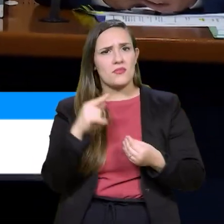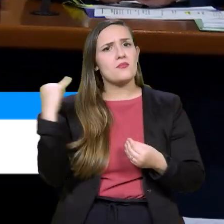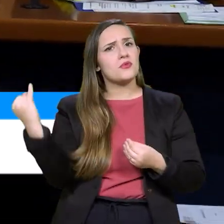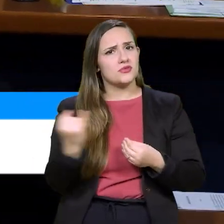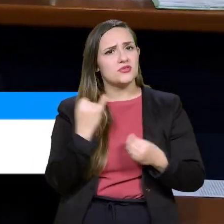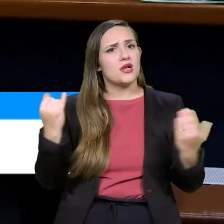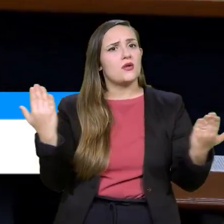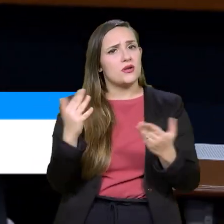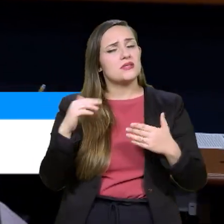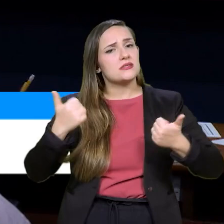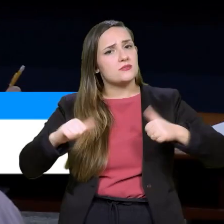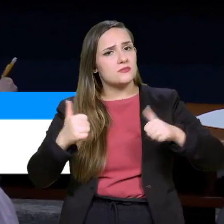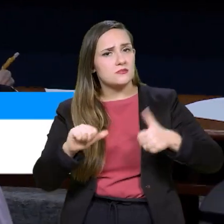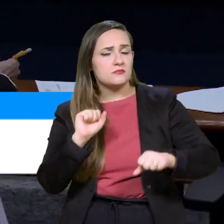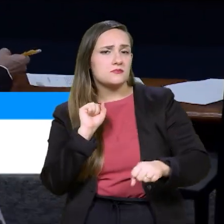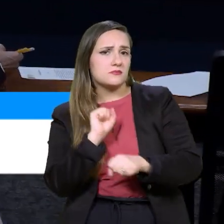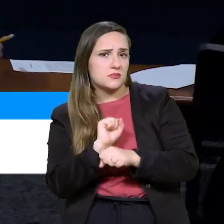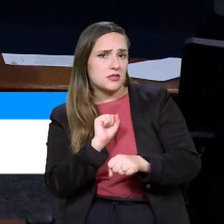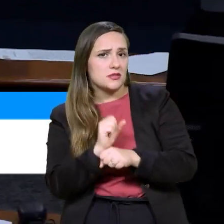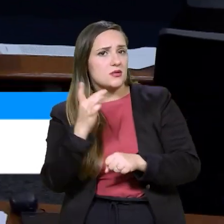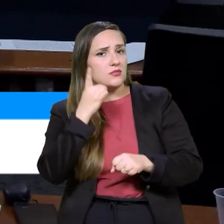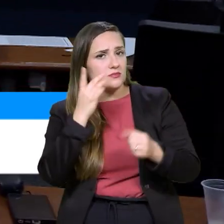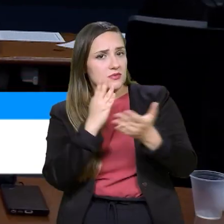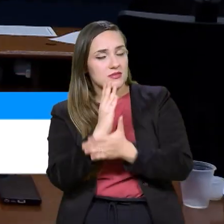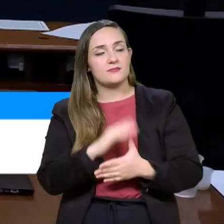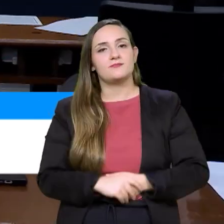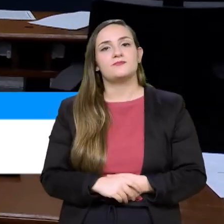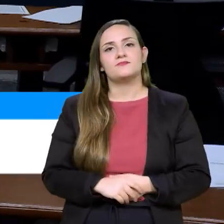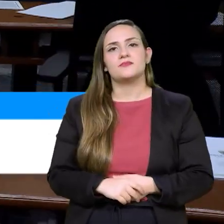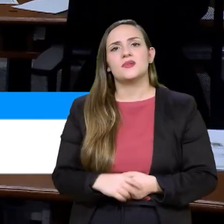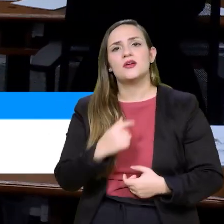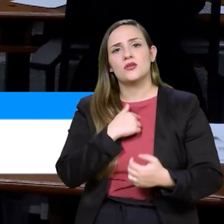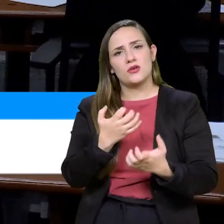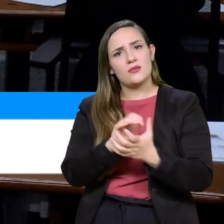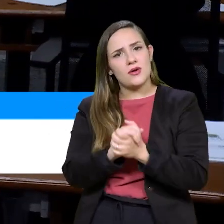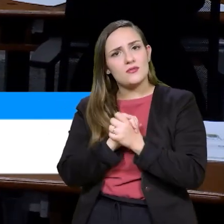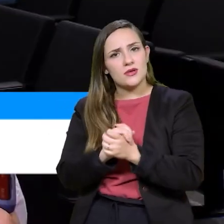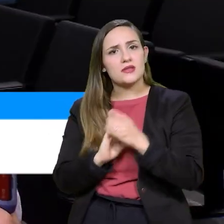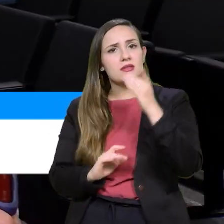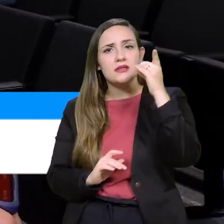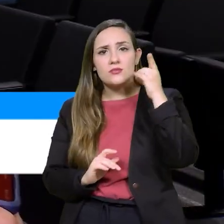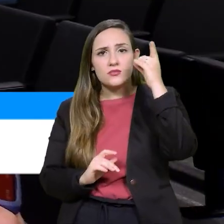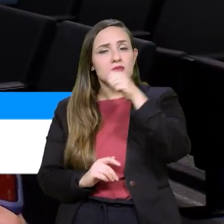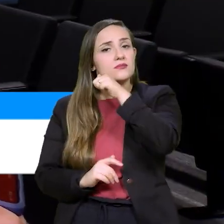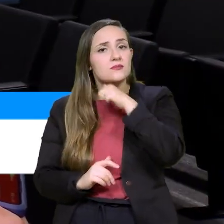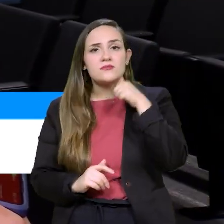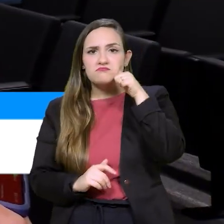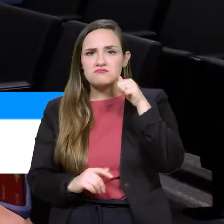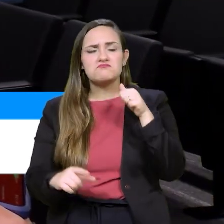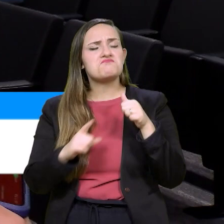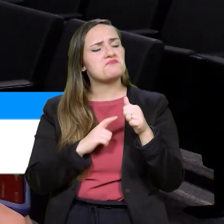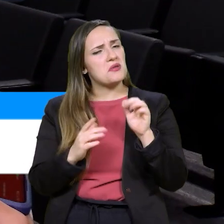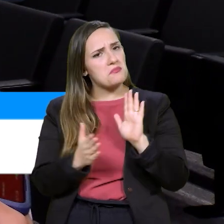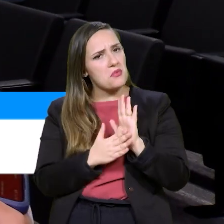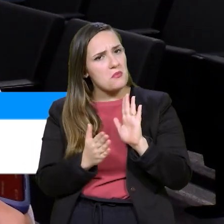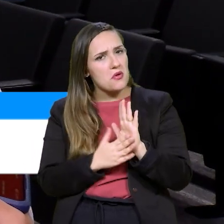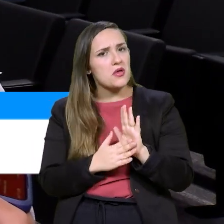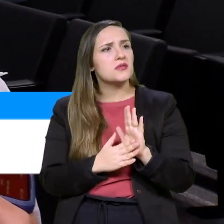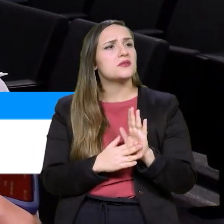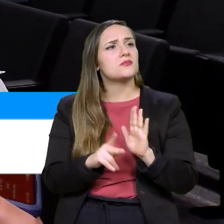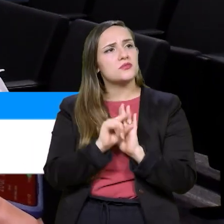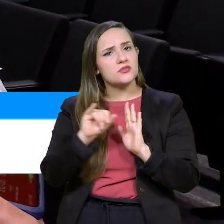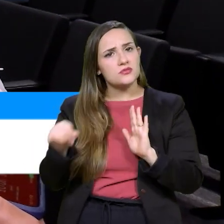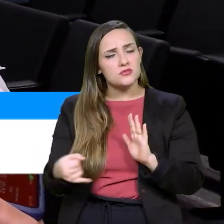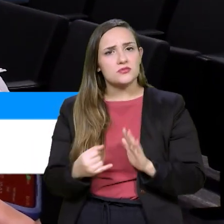da iniciativa que agora segue para apreciação em plenário. Parabenizar o deputado Antônio Vaz pela iniciativa do projeto e que